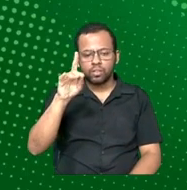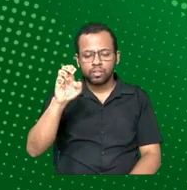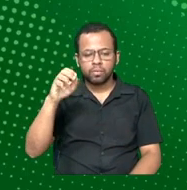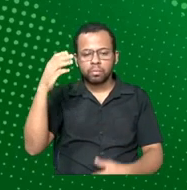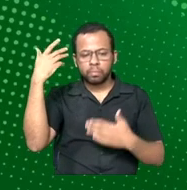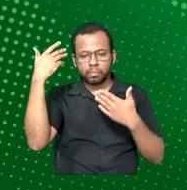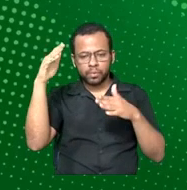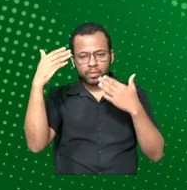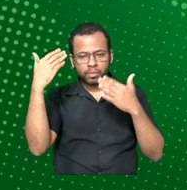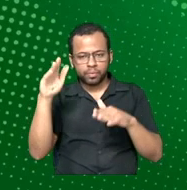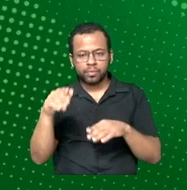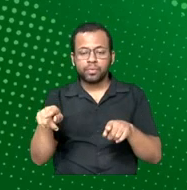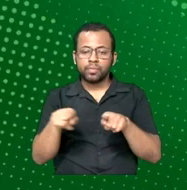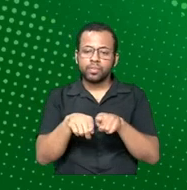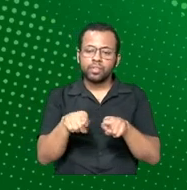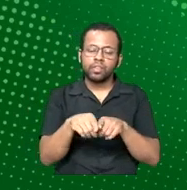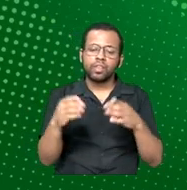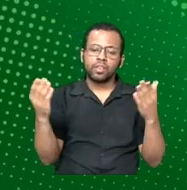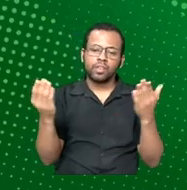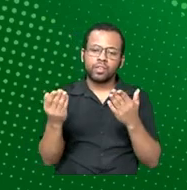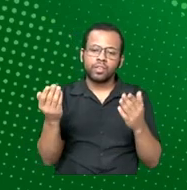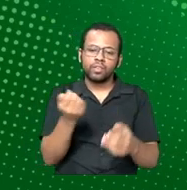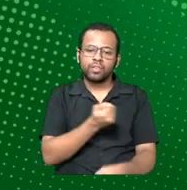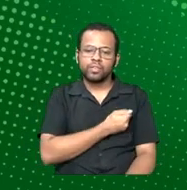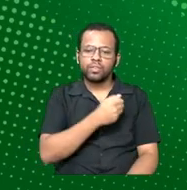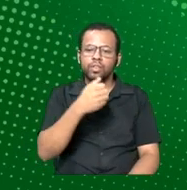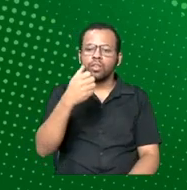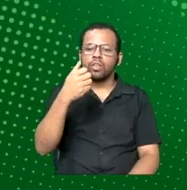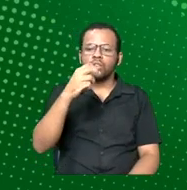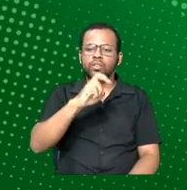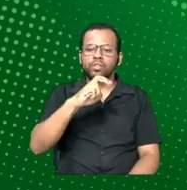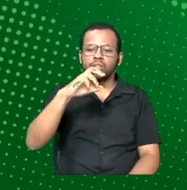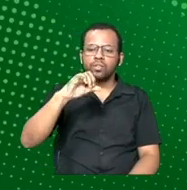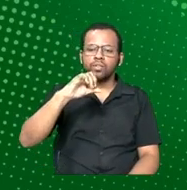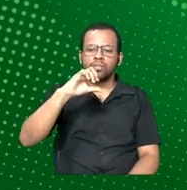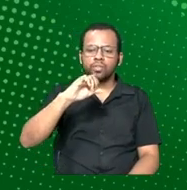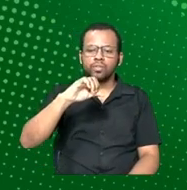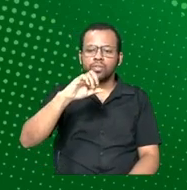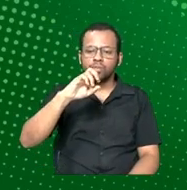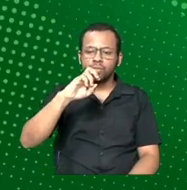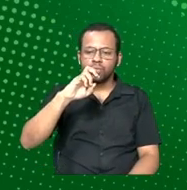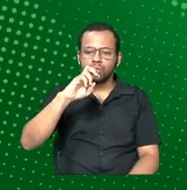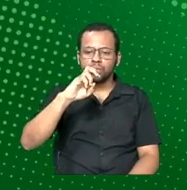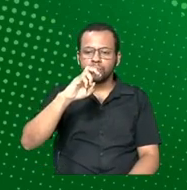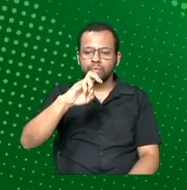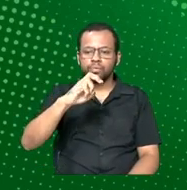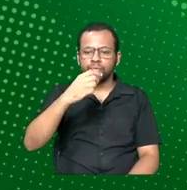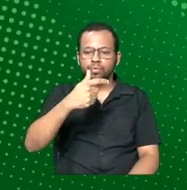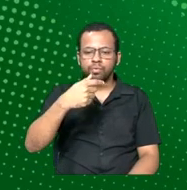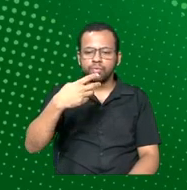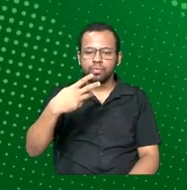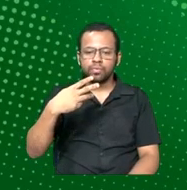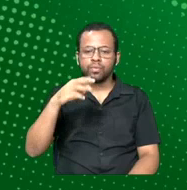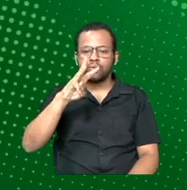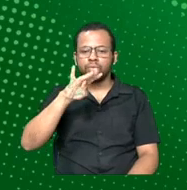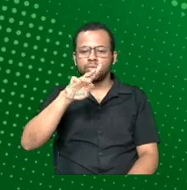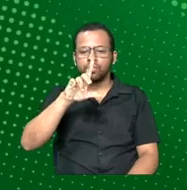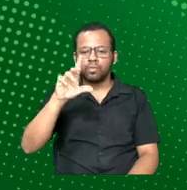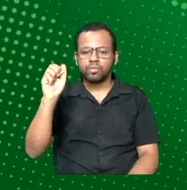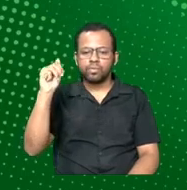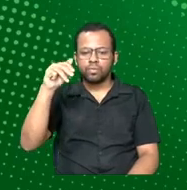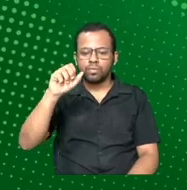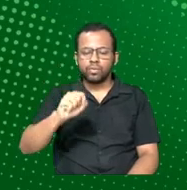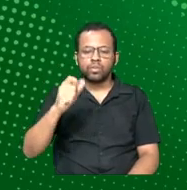Luzia e gente agora 599523 William é de Aracaju adquirir com a promotora